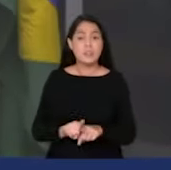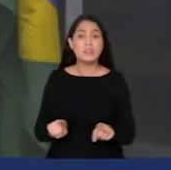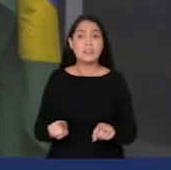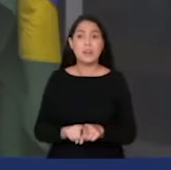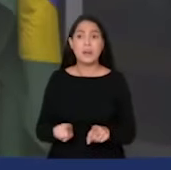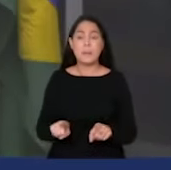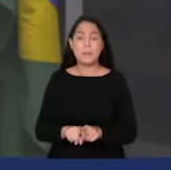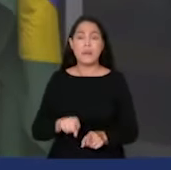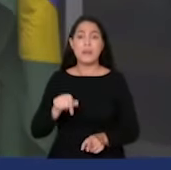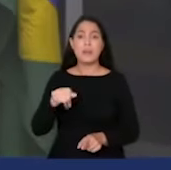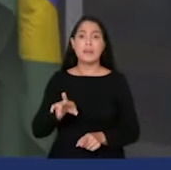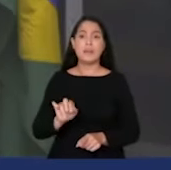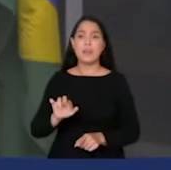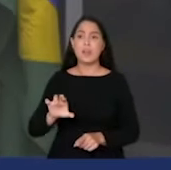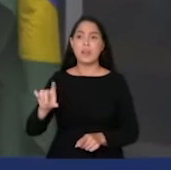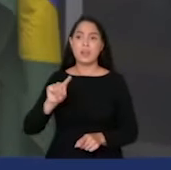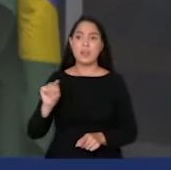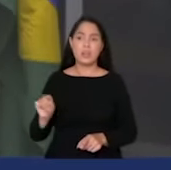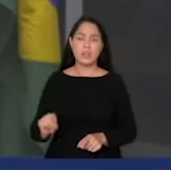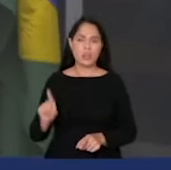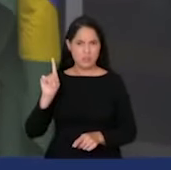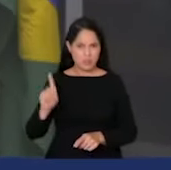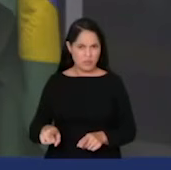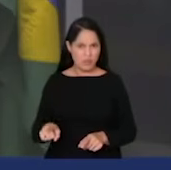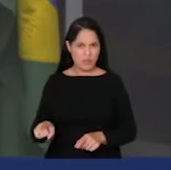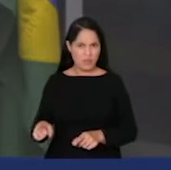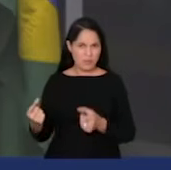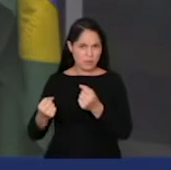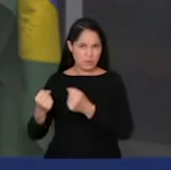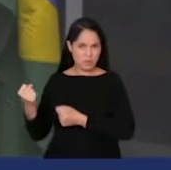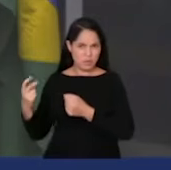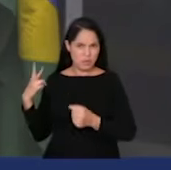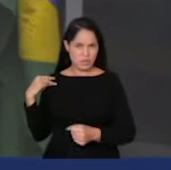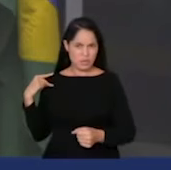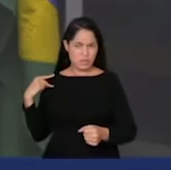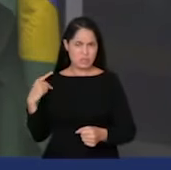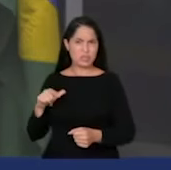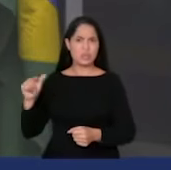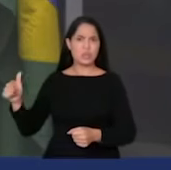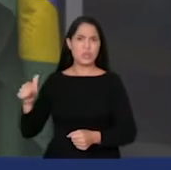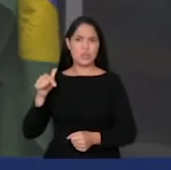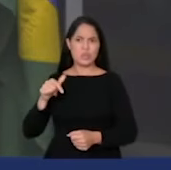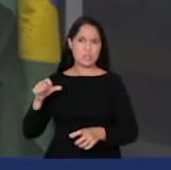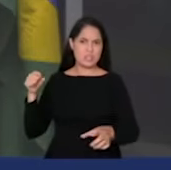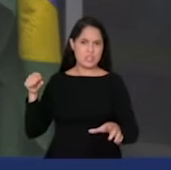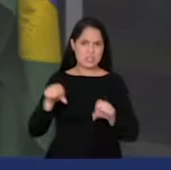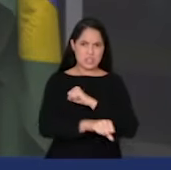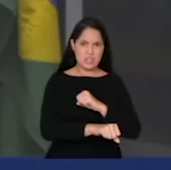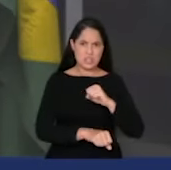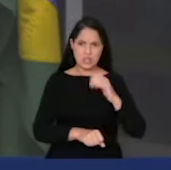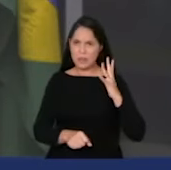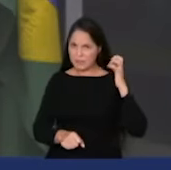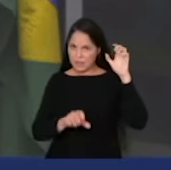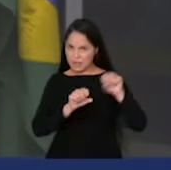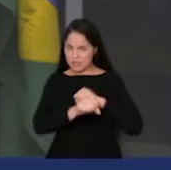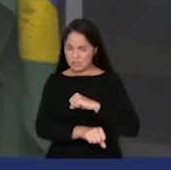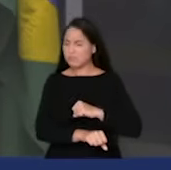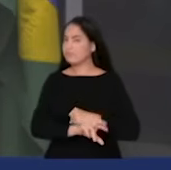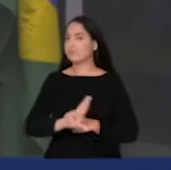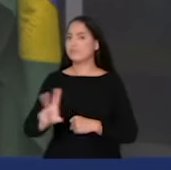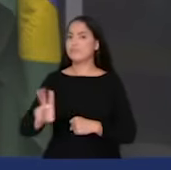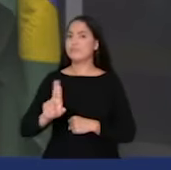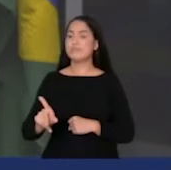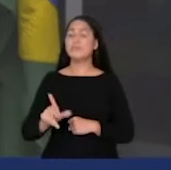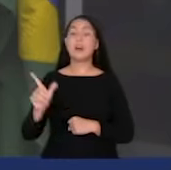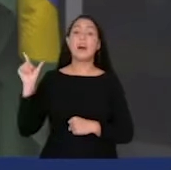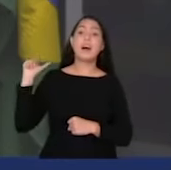do assassino da Marielle, trabalhou na cidade de Nova Iguaçu para o prefeito Lindbergh de Farias, do PT. Antes dele